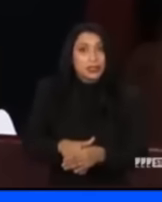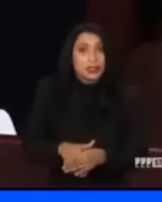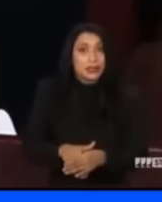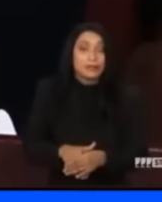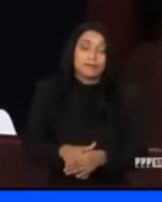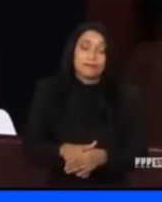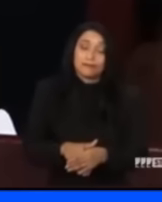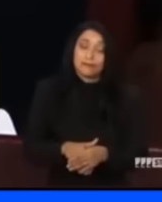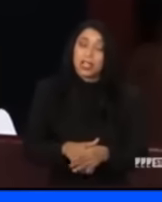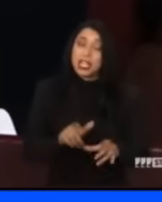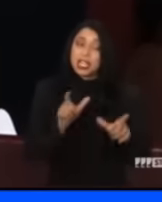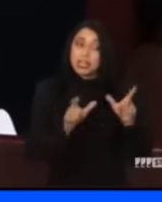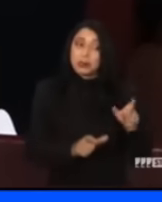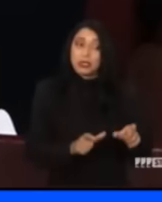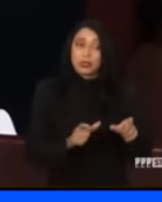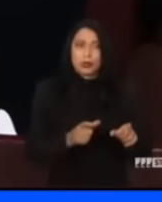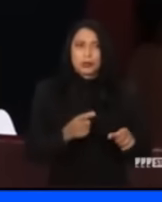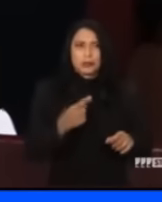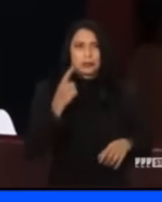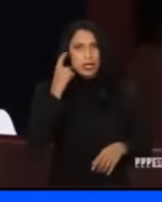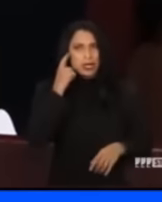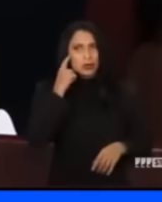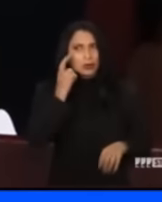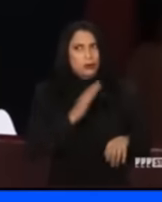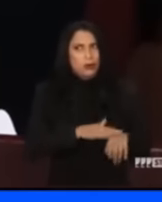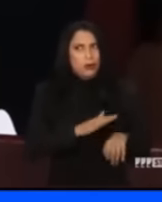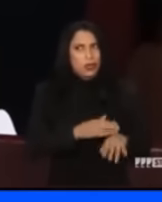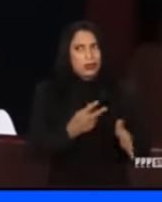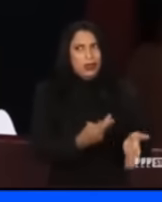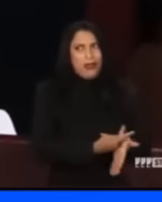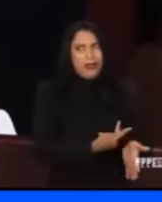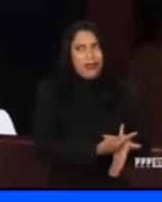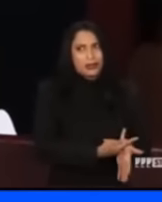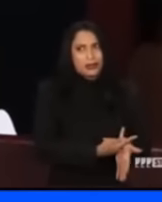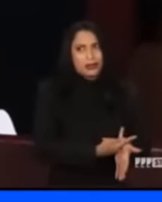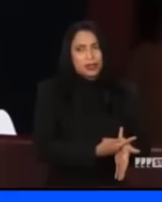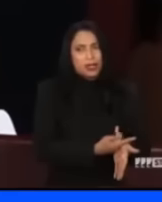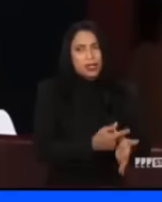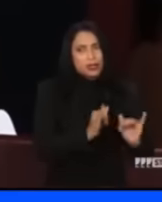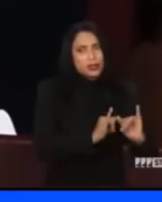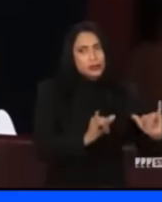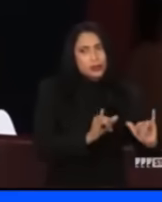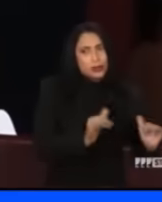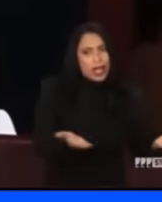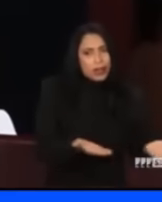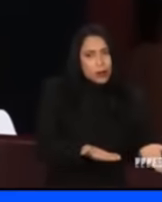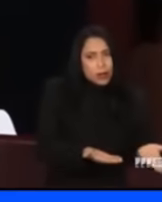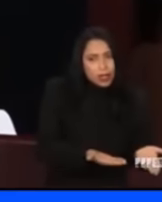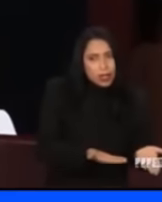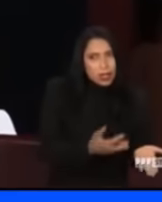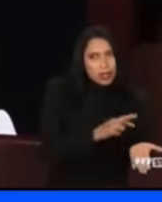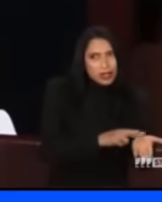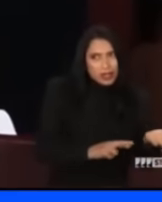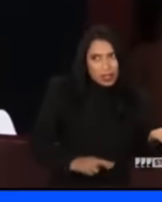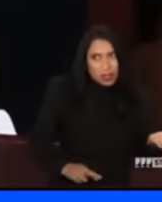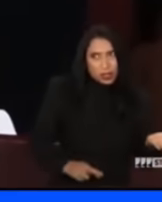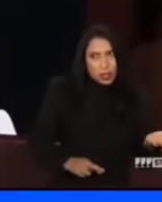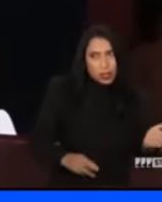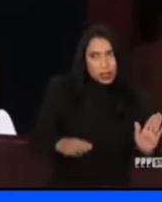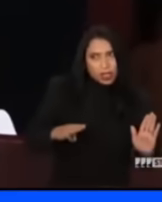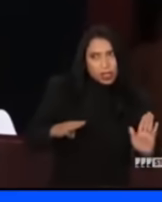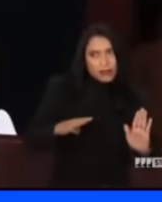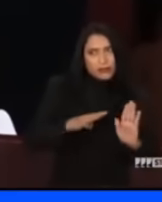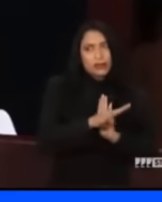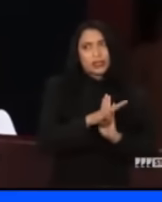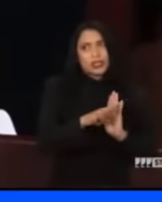Veja, muitos consideram inoportuna e perigosa a divulgação do quê? Do relatório das Forças Armadas